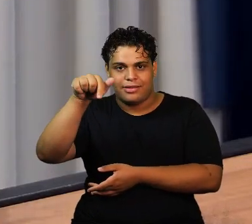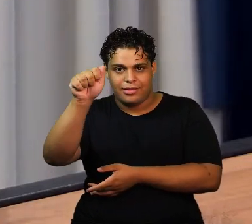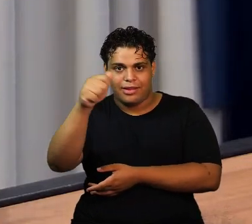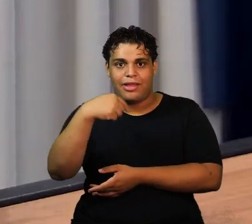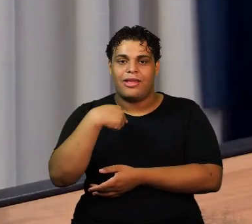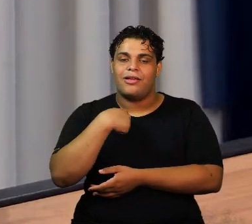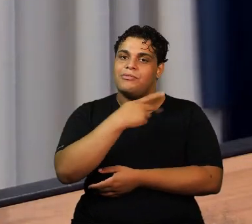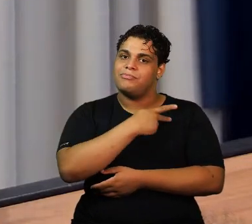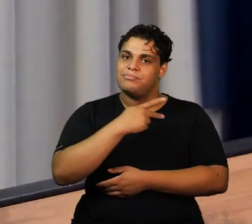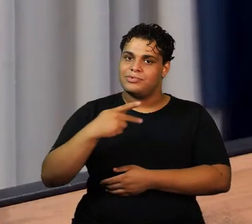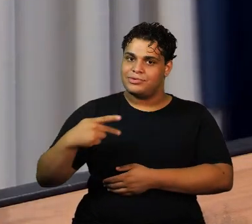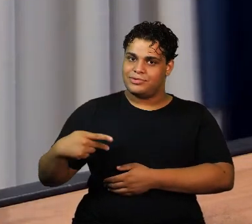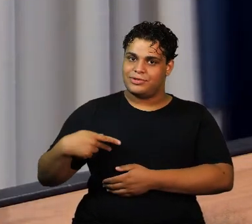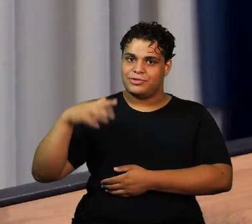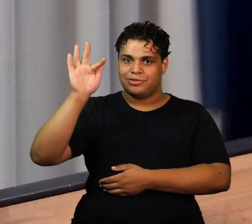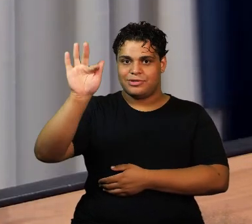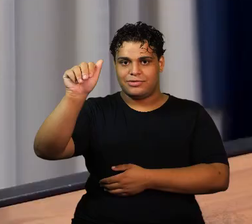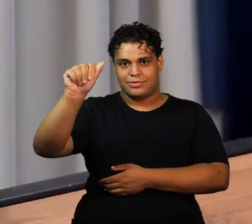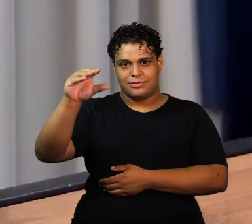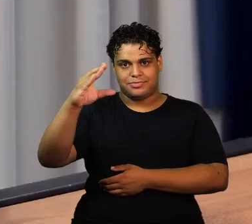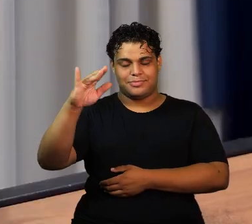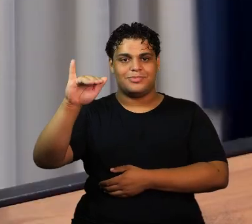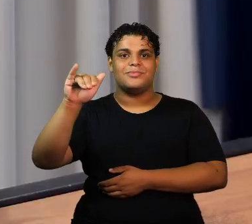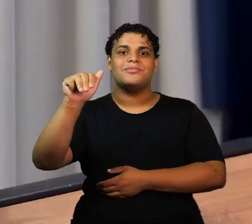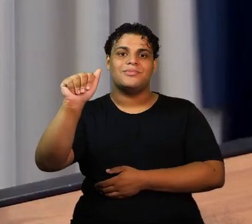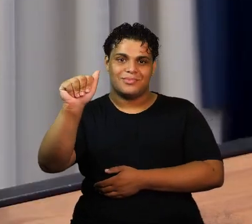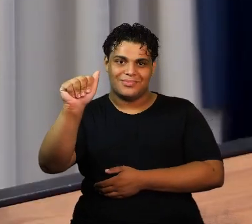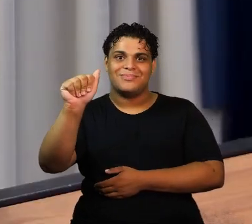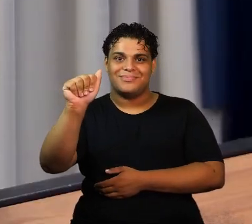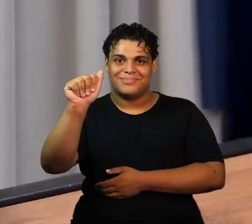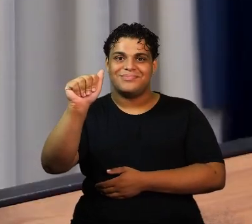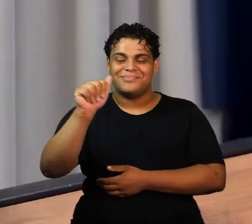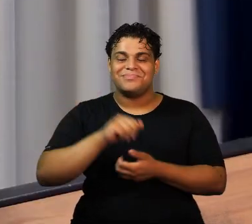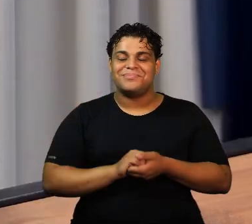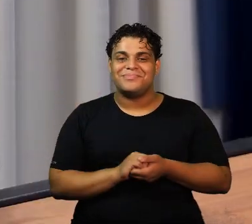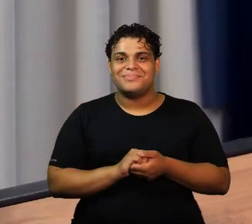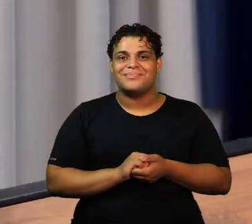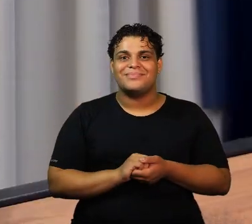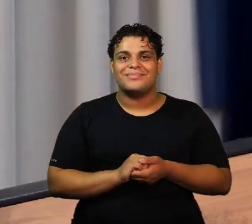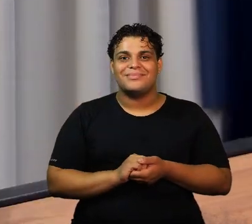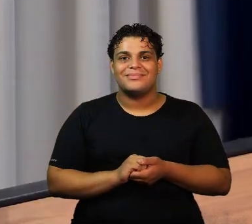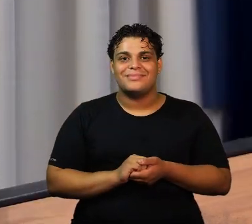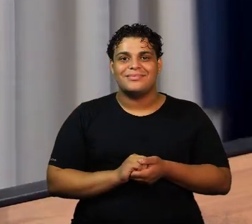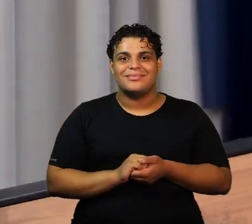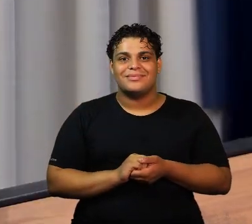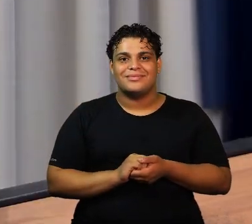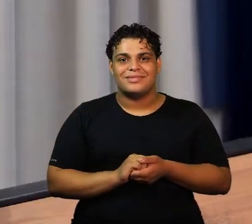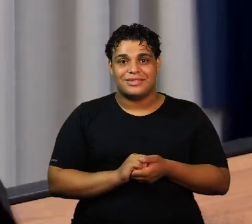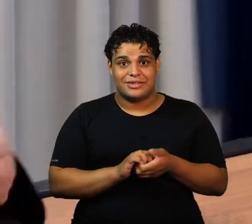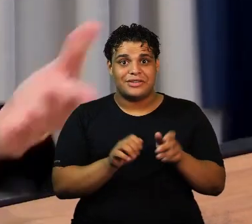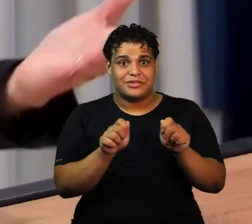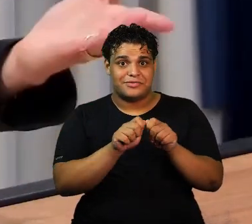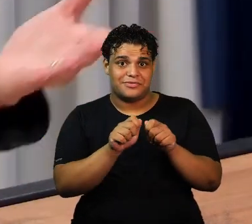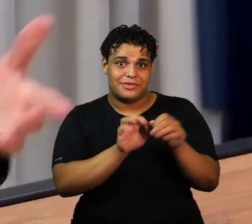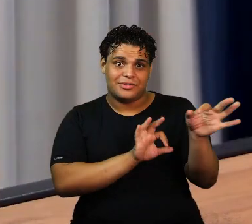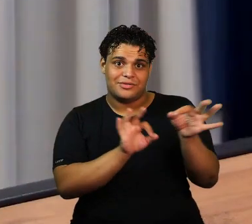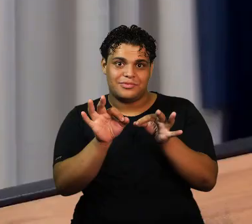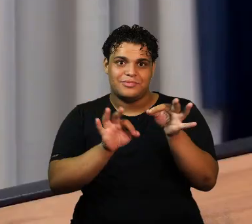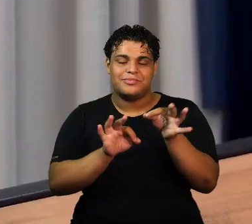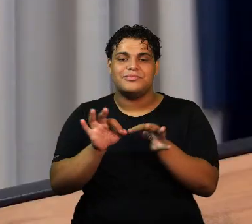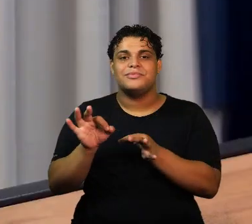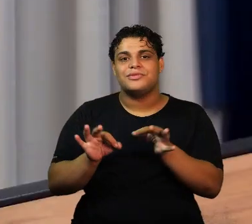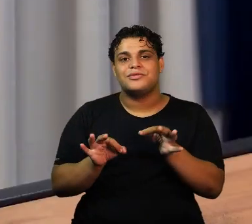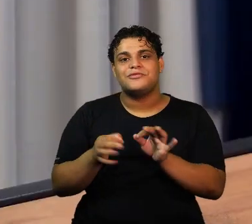sou presidente da Fundação Cultural ACIA, que é a realizadora do projeto O Reino Encantado de Azúlia. Aqui do meu lado,